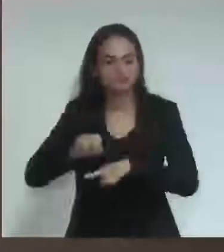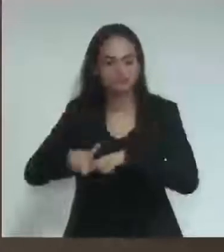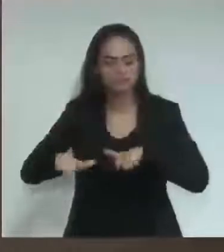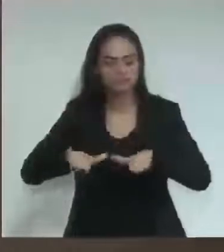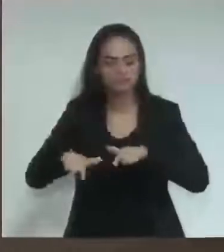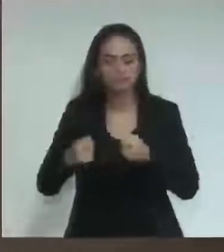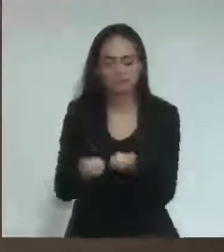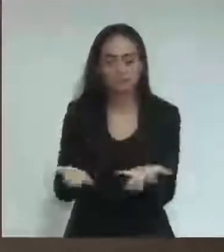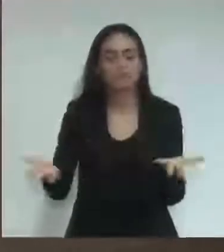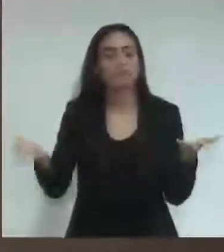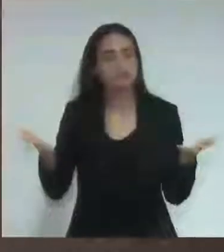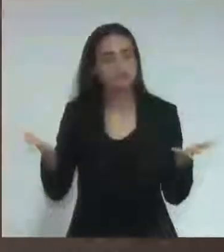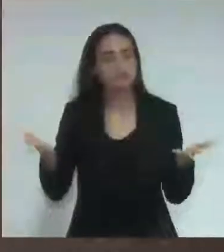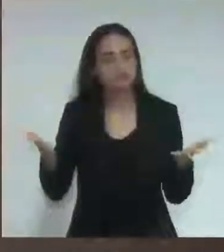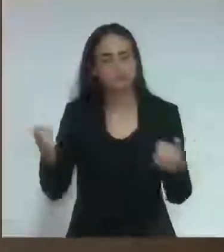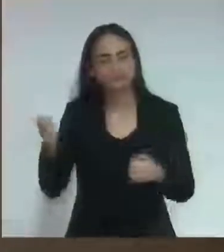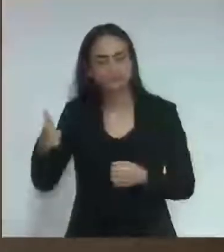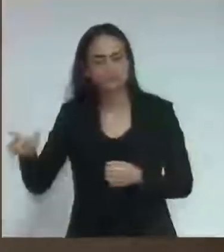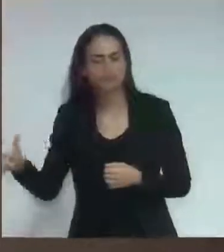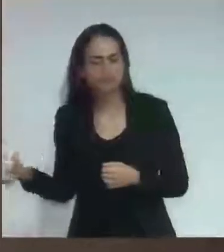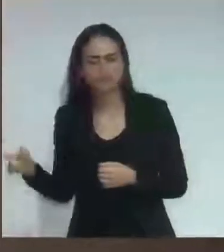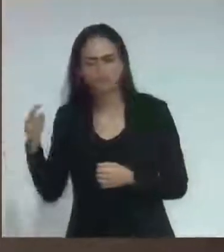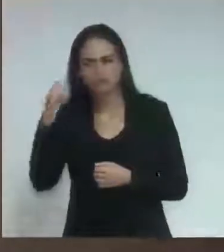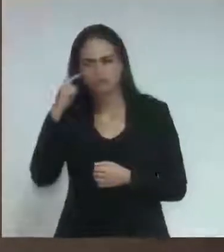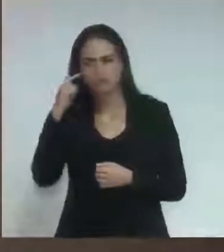emprego, muito maior do que muitos imaginam,